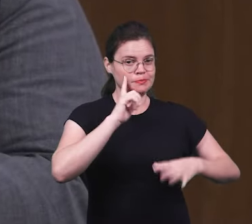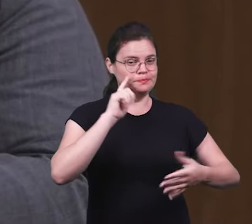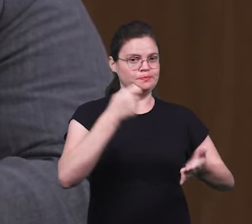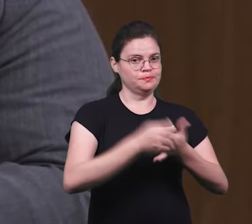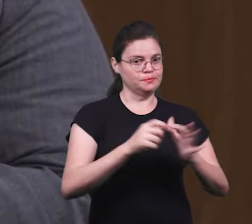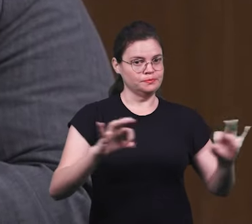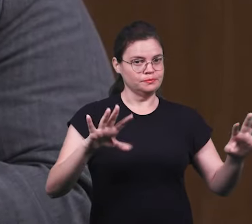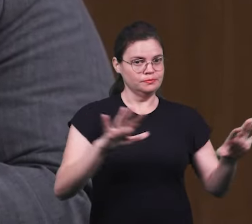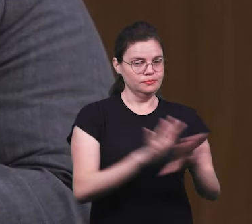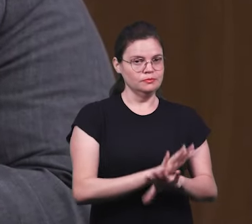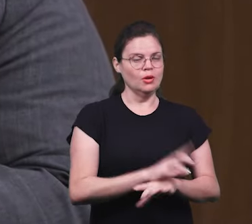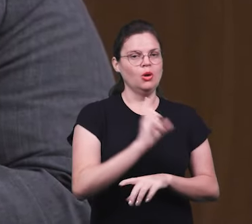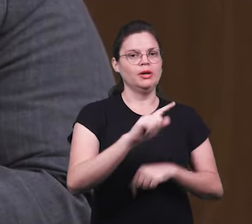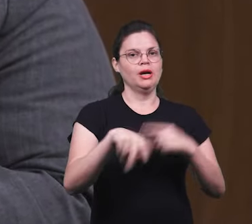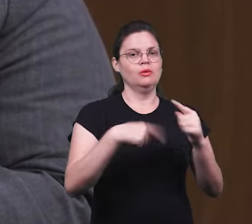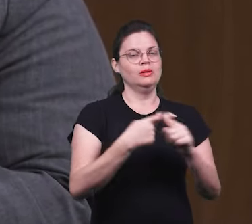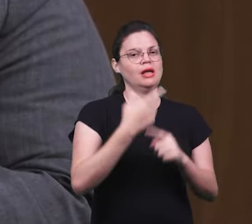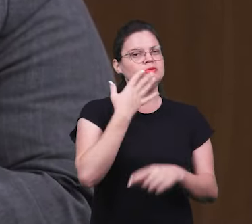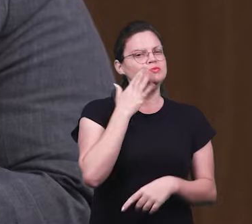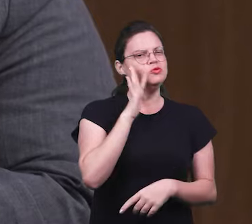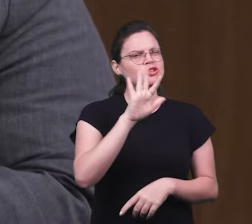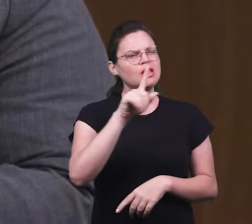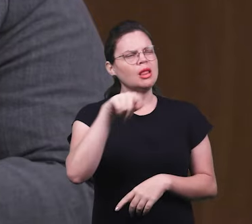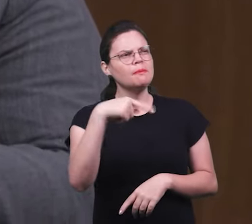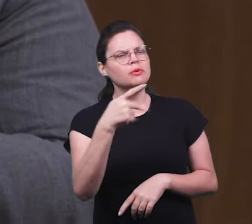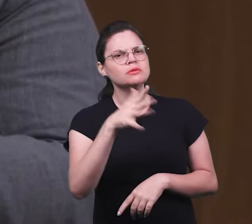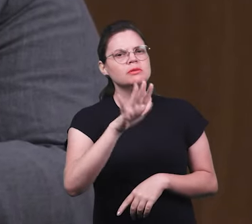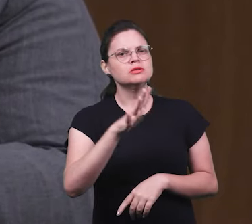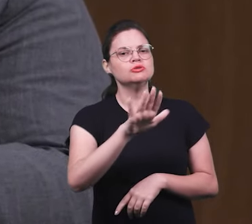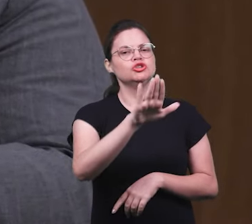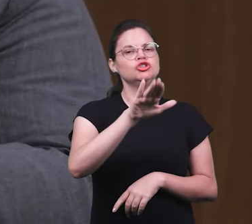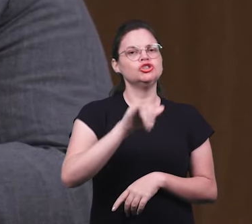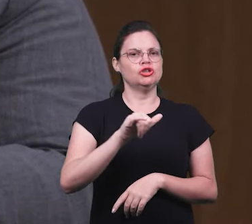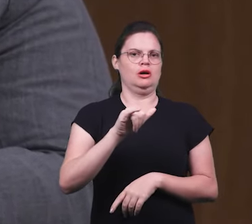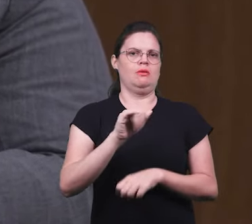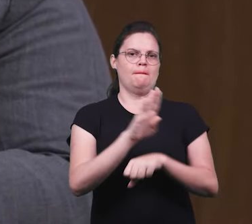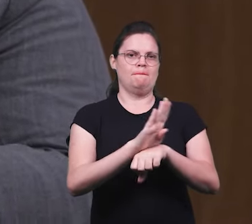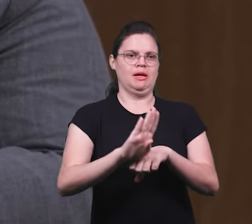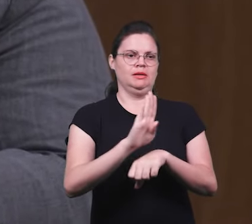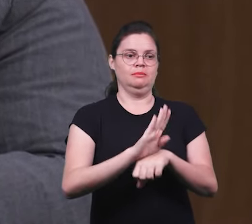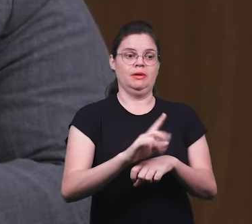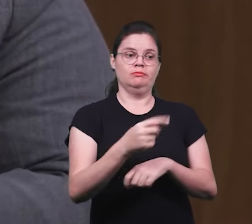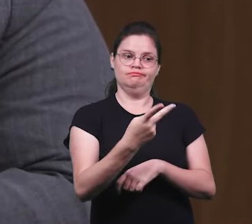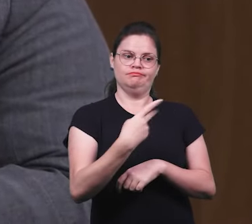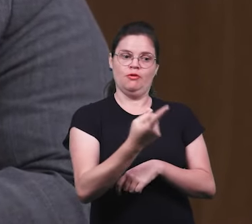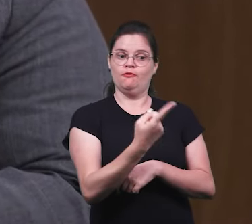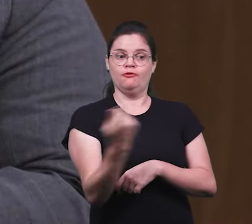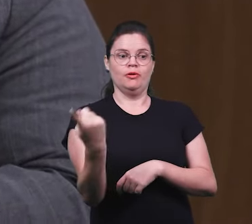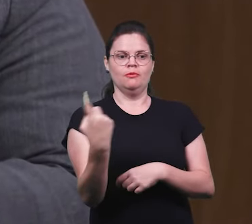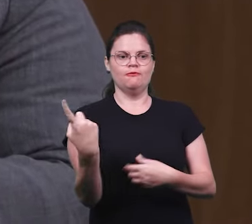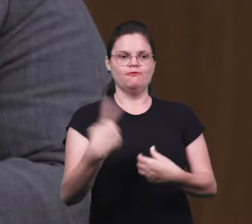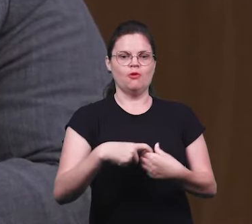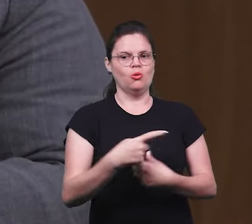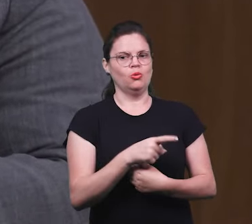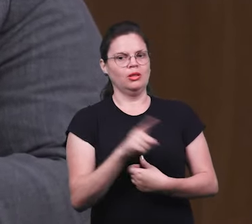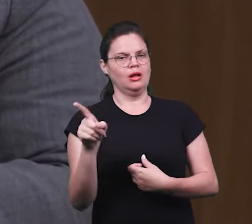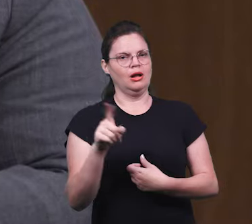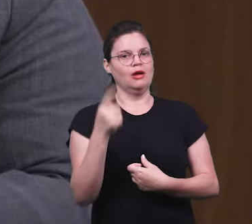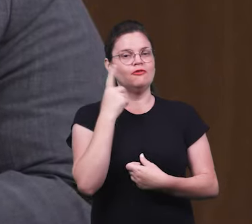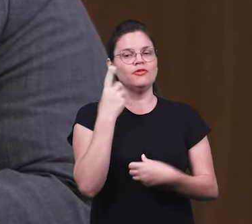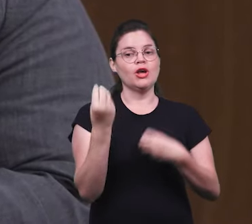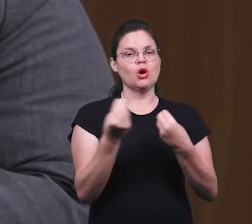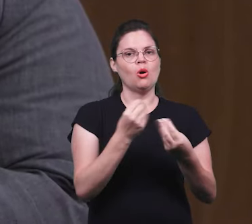chamar a Barnabé e apontar ali a necessidade de voltar às igrejas que haviam sido implantadas e poder dar assistência,